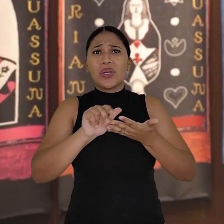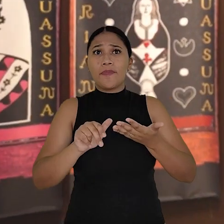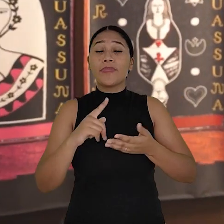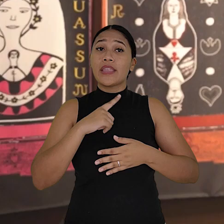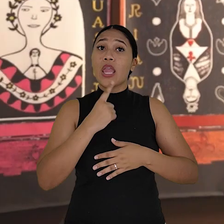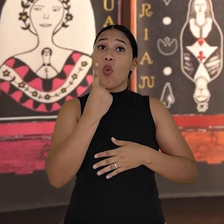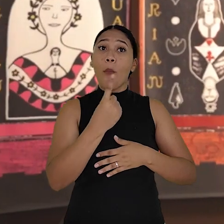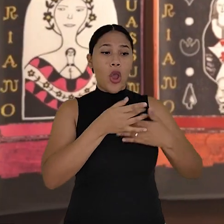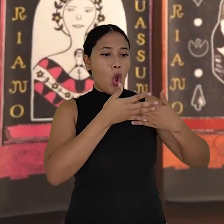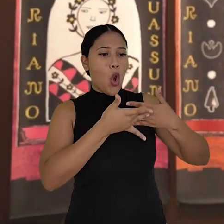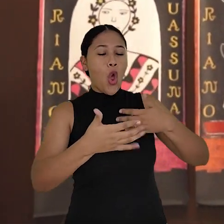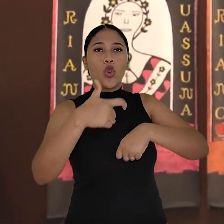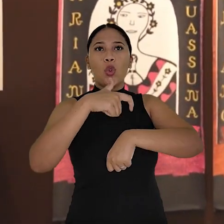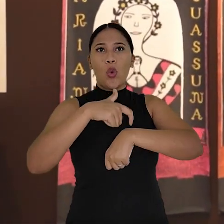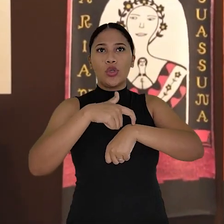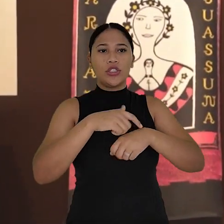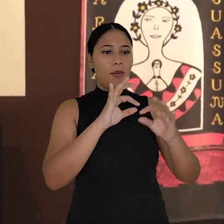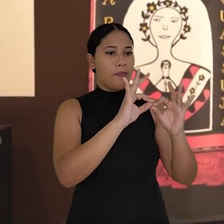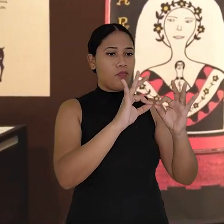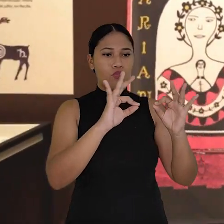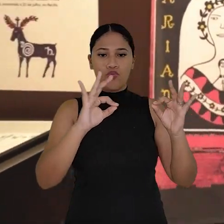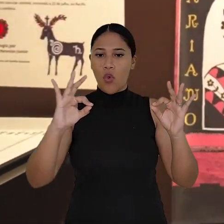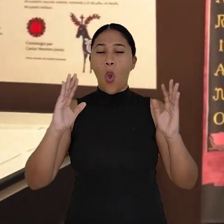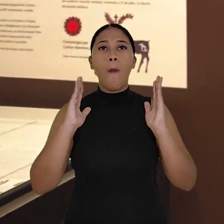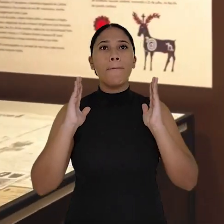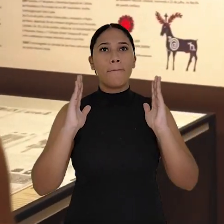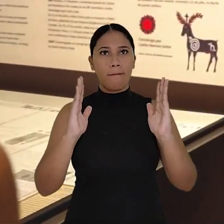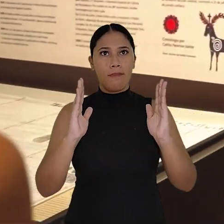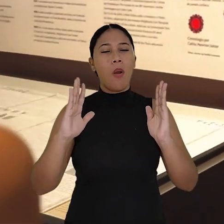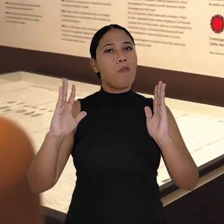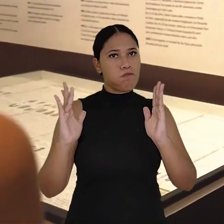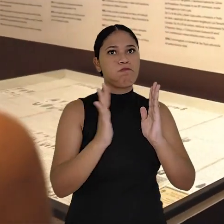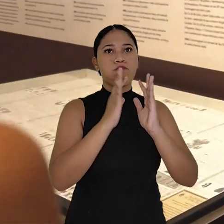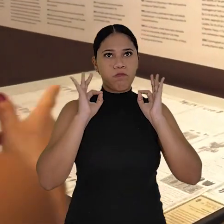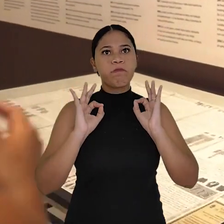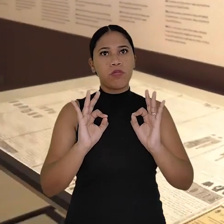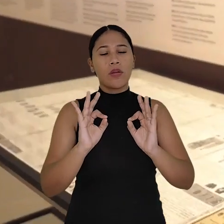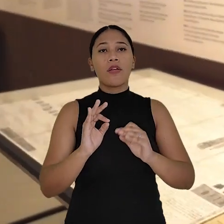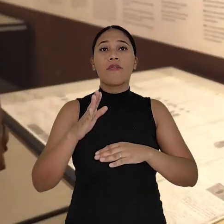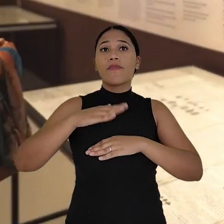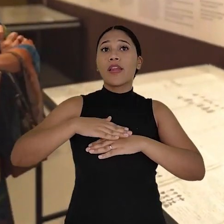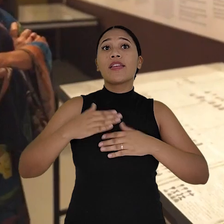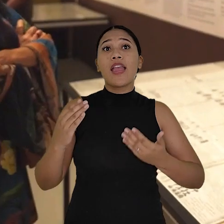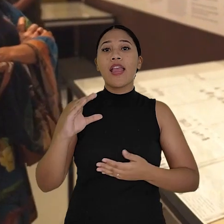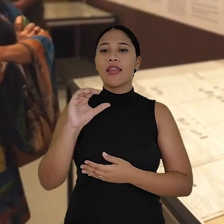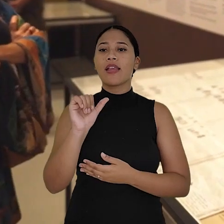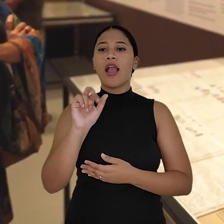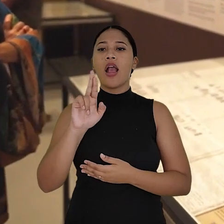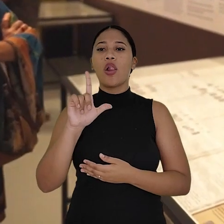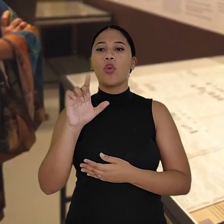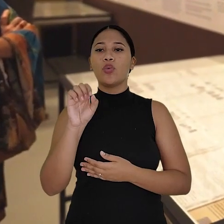de livros. Aqui tem uma cronologia dele completa. Essa cronologia foi feita